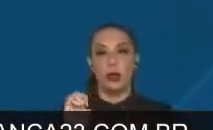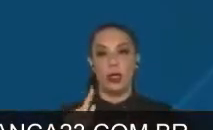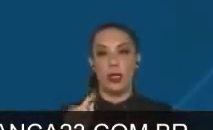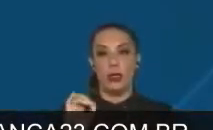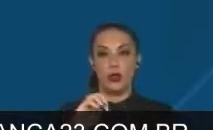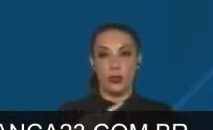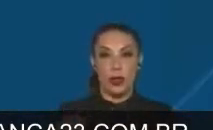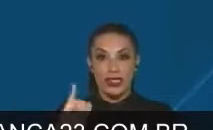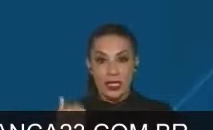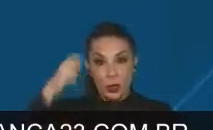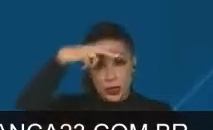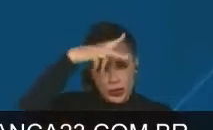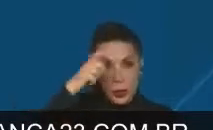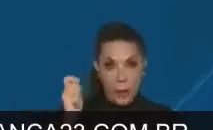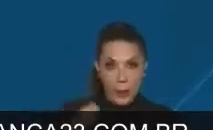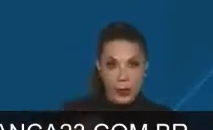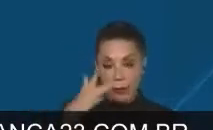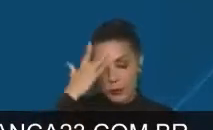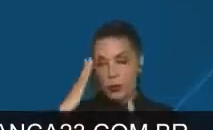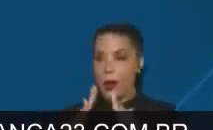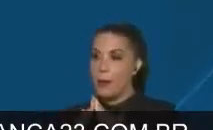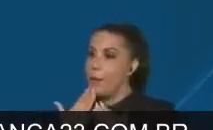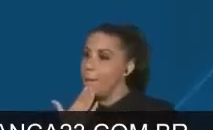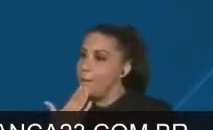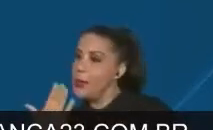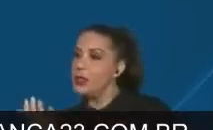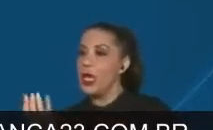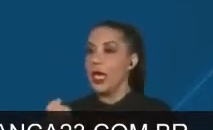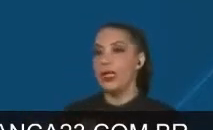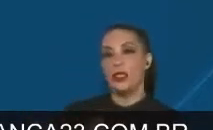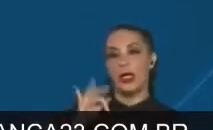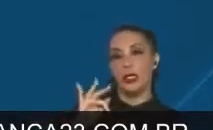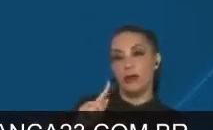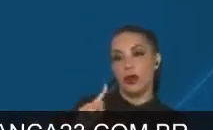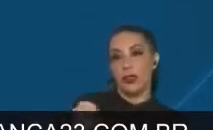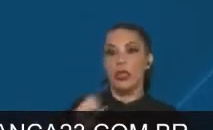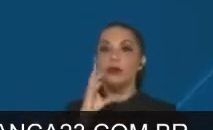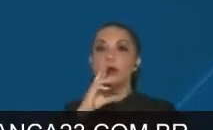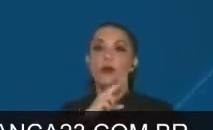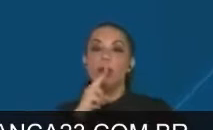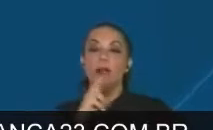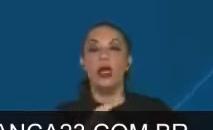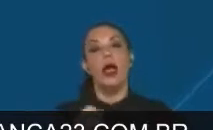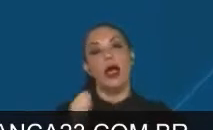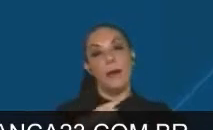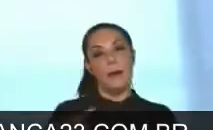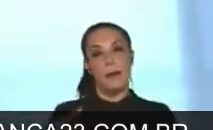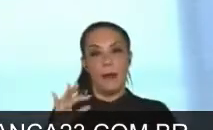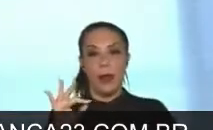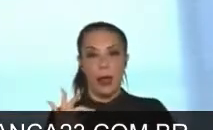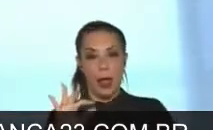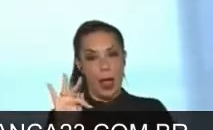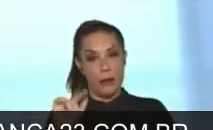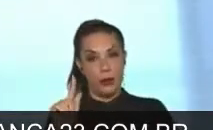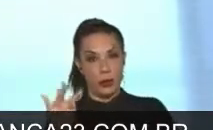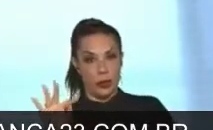Se o município estiver habilitado, o morador pode solicitar a retirada por meio do aplicativo FGTS.